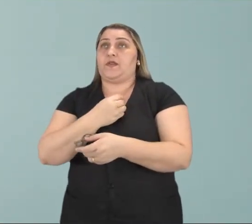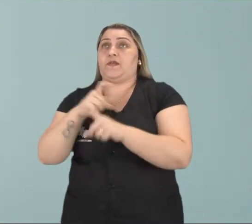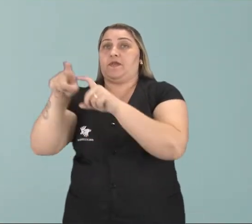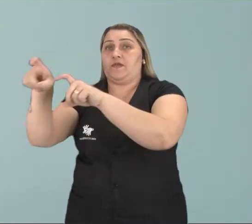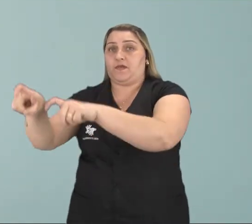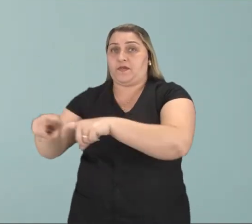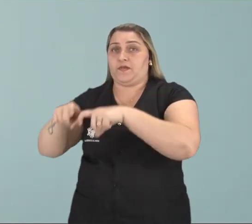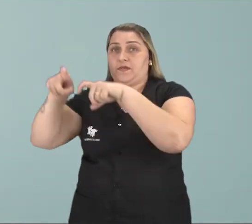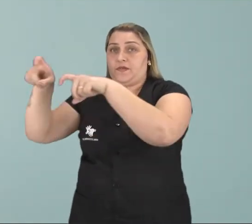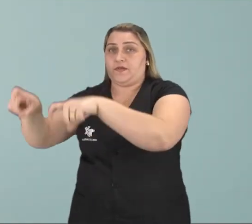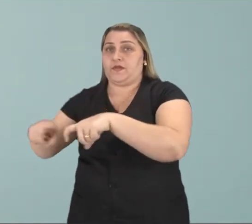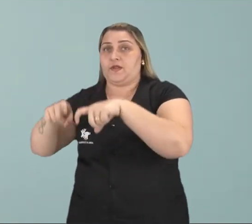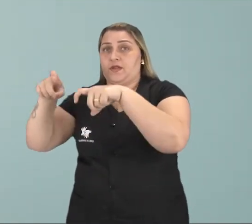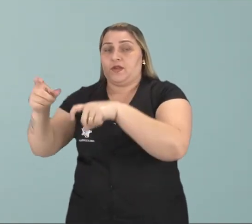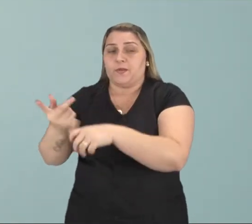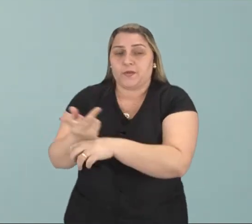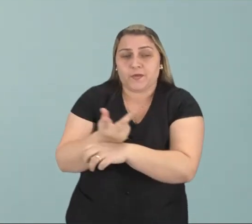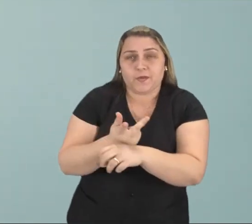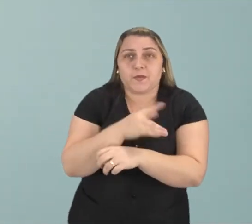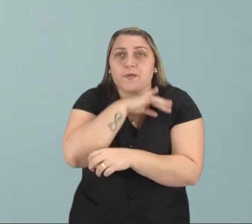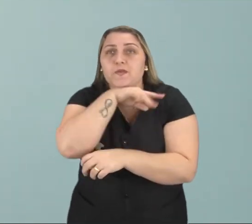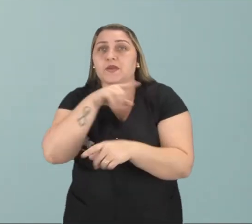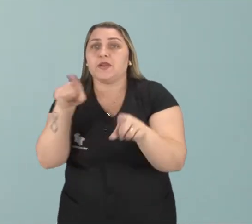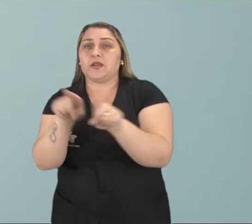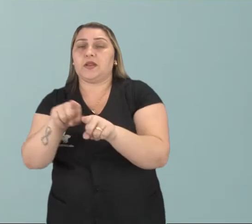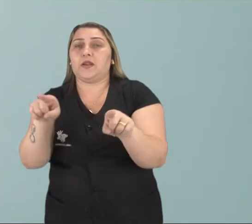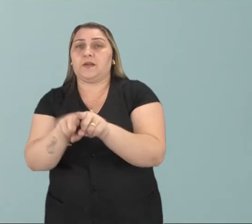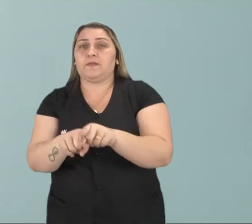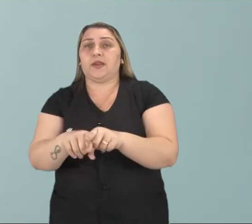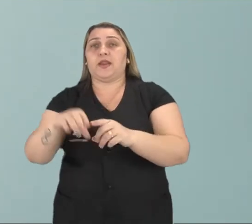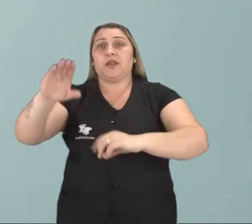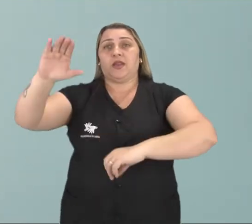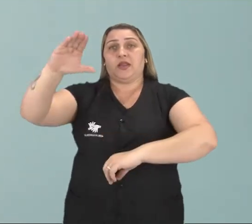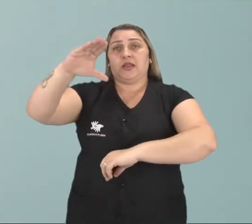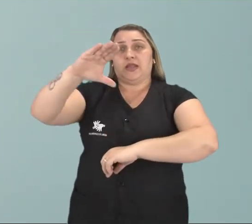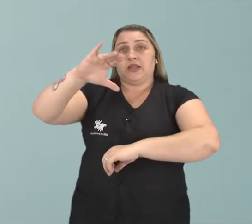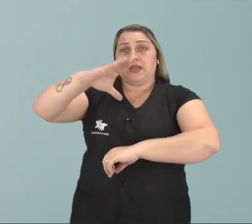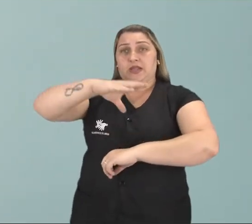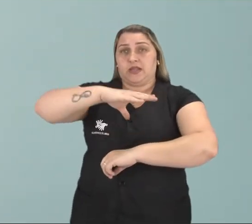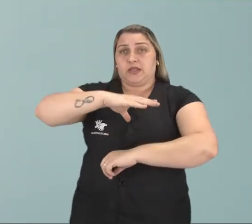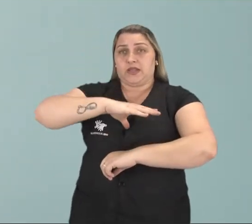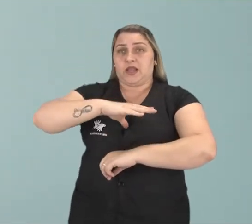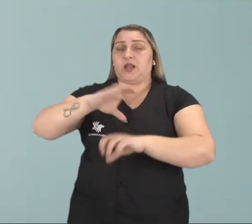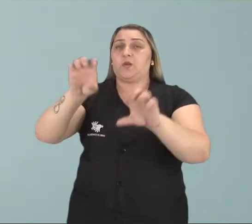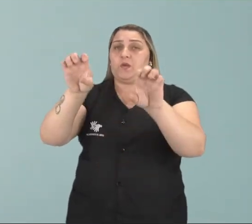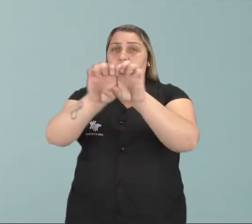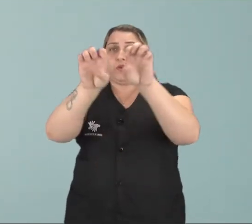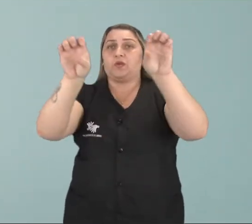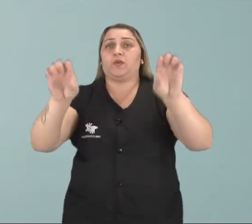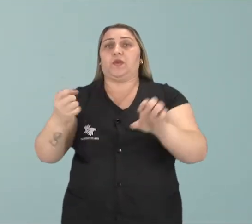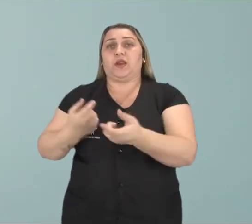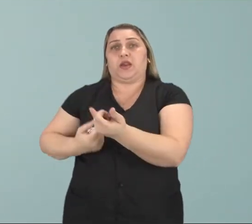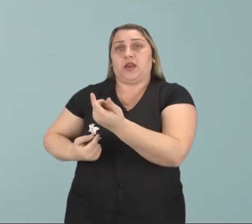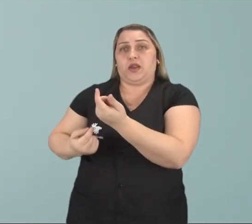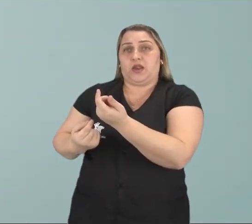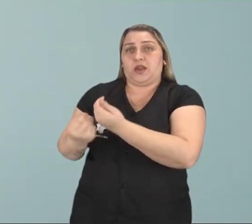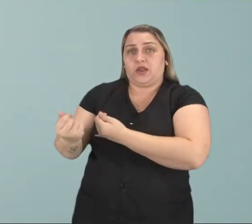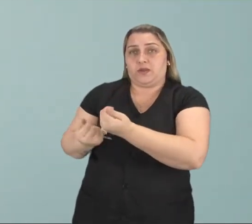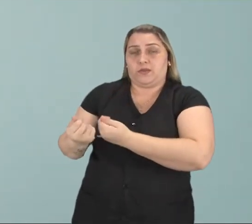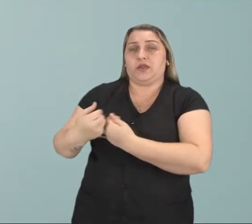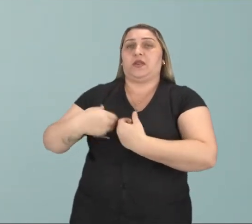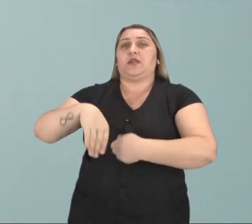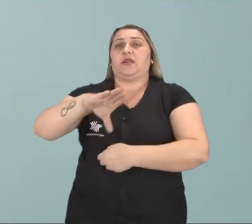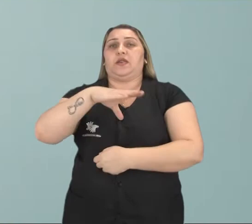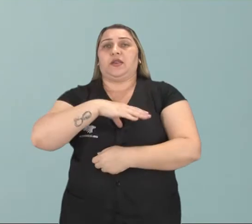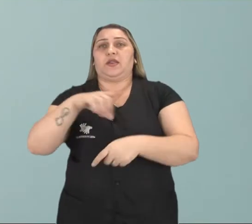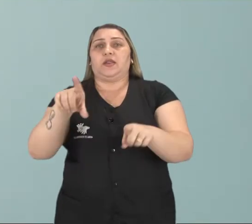e da caça, mas também a gente vai ter cidades com toda uma estrutura administrativa de cidade. A